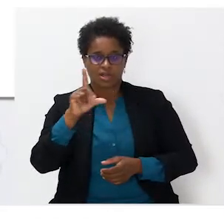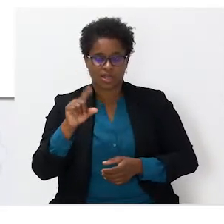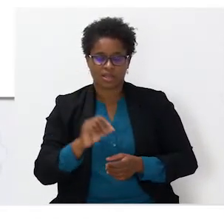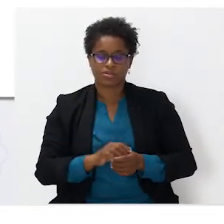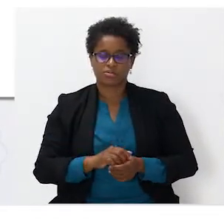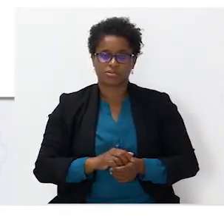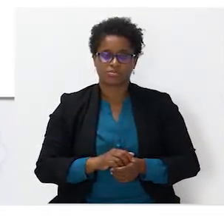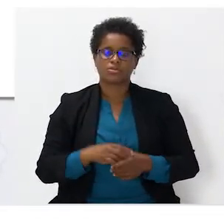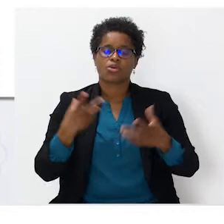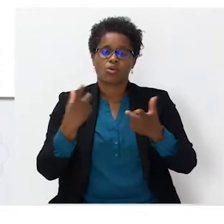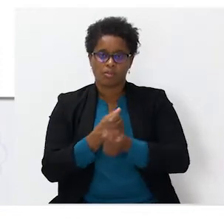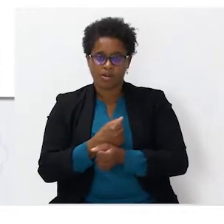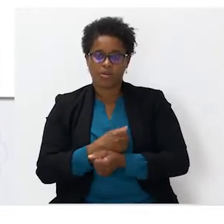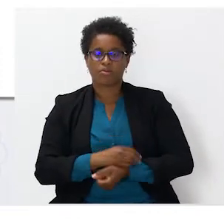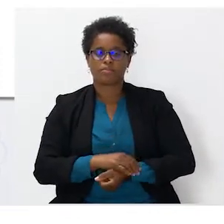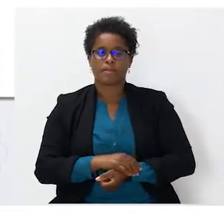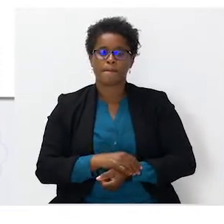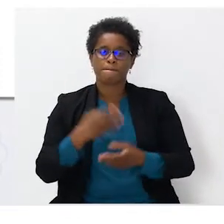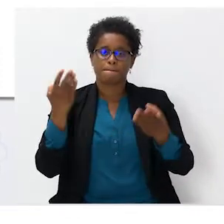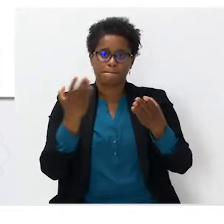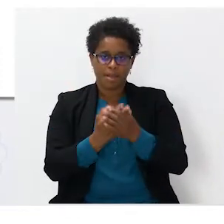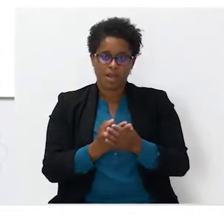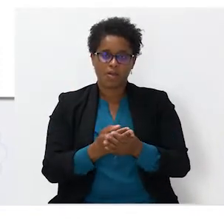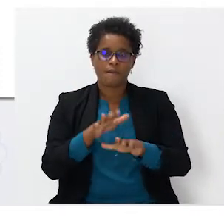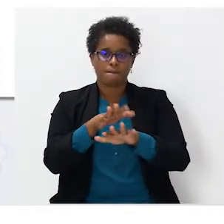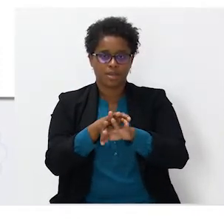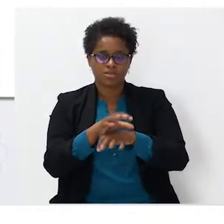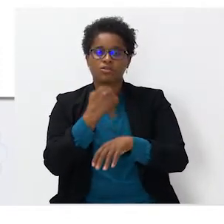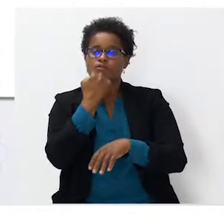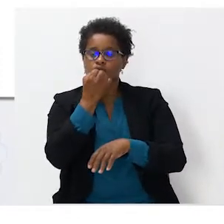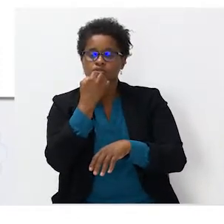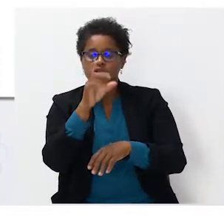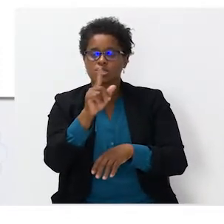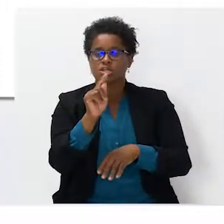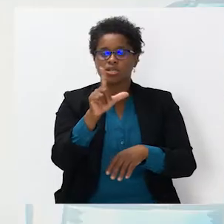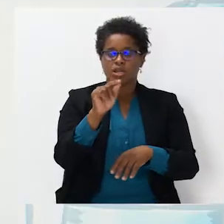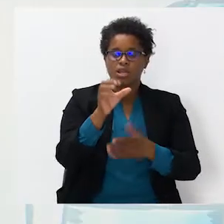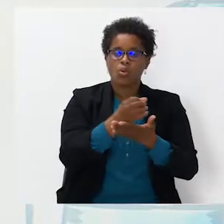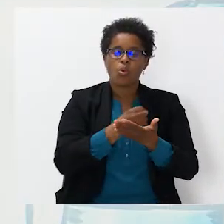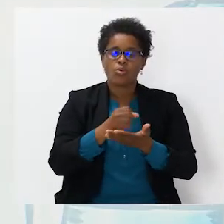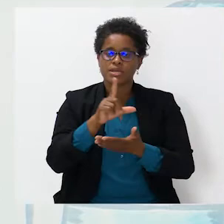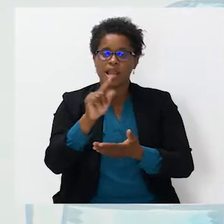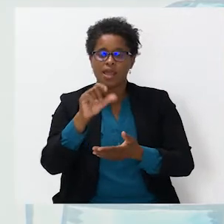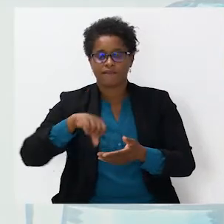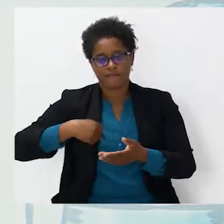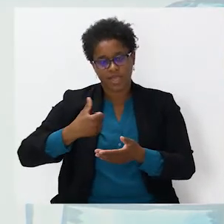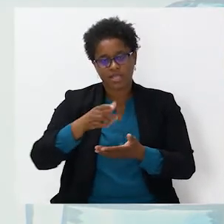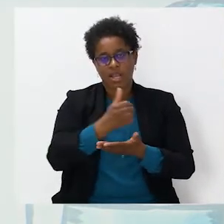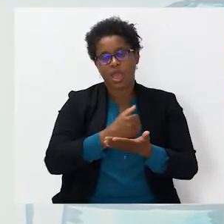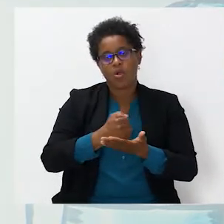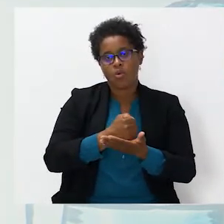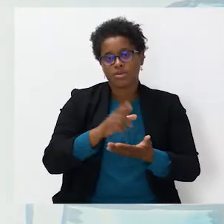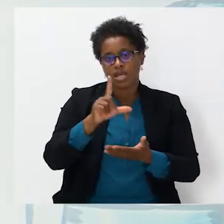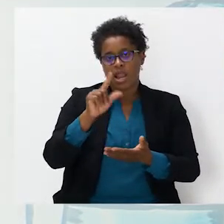comprou pão, peixe, frutas e legumes. Prestem atenção